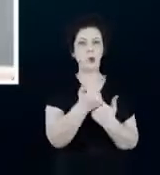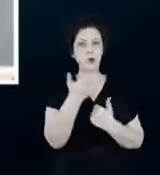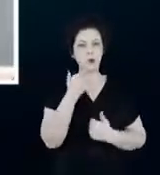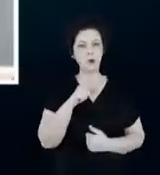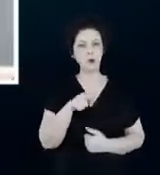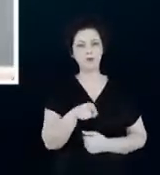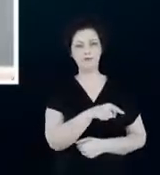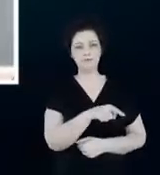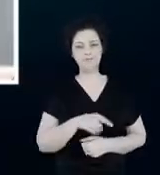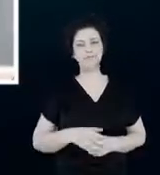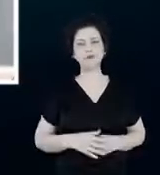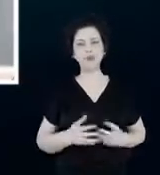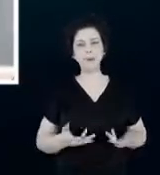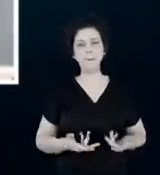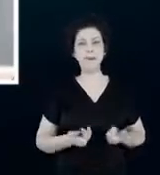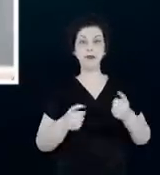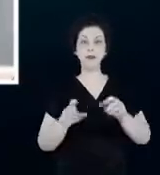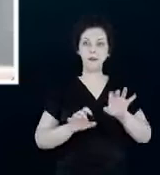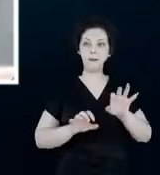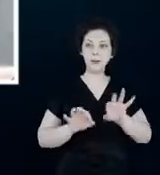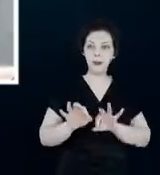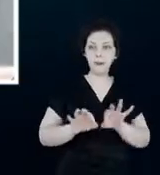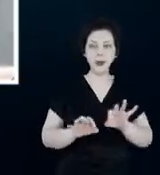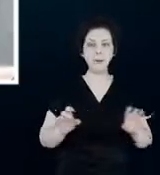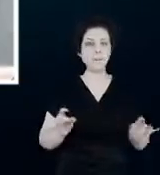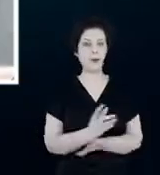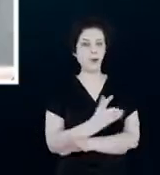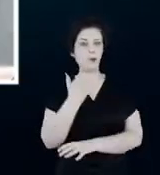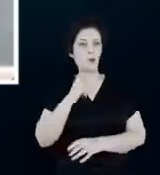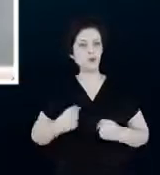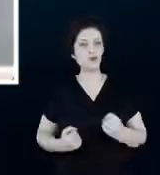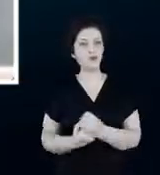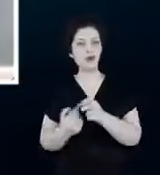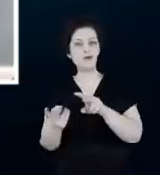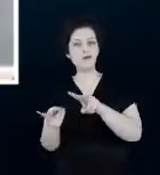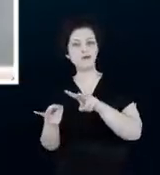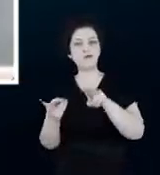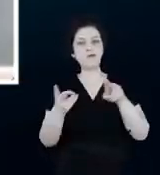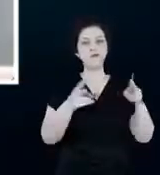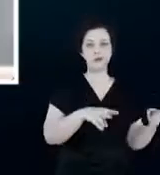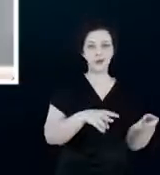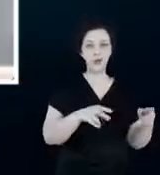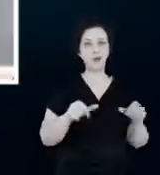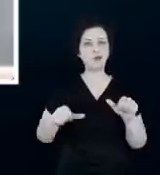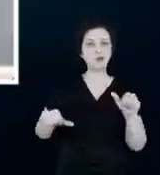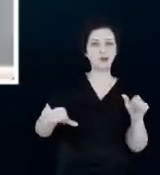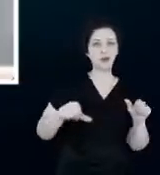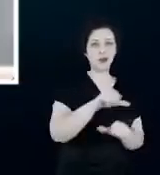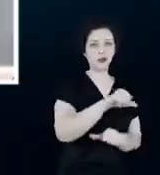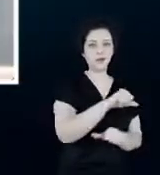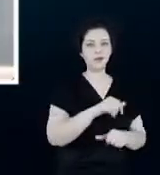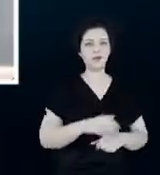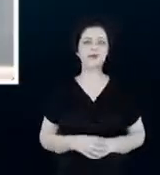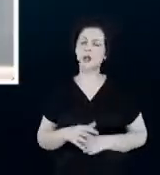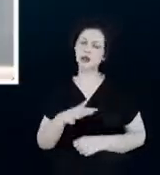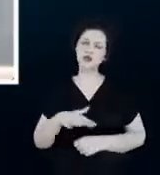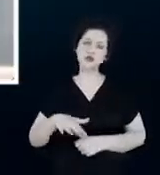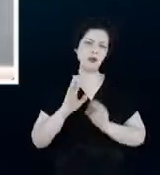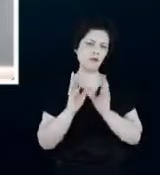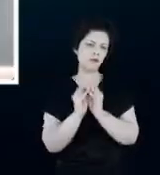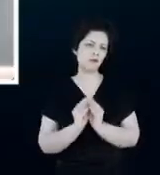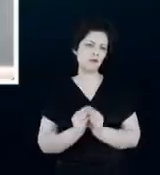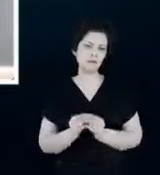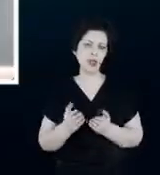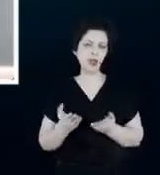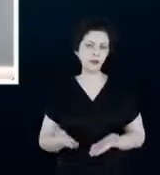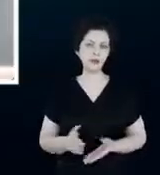que possam estar melhor preparadas e amparadas para essa transição. Eu acho que, em linhas gerais, é isso. E